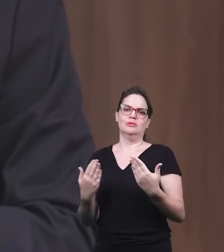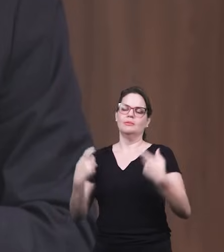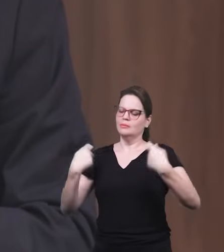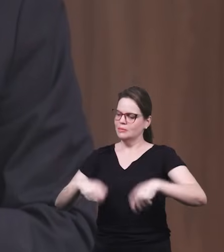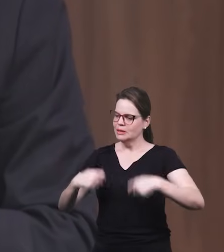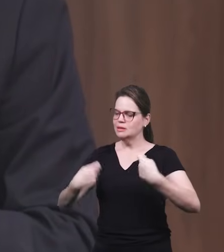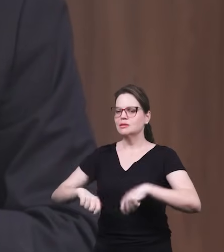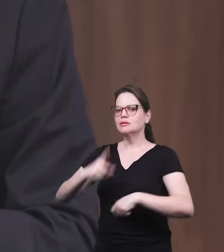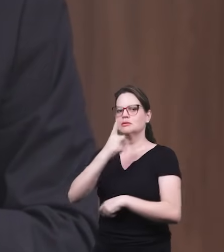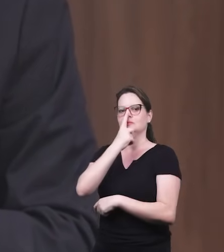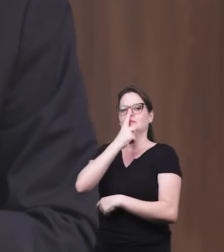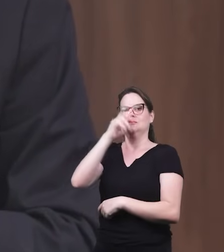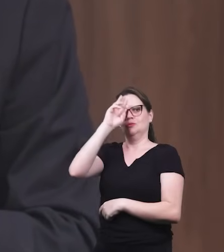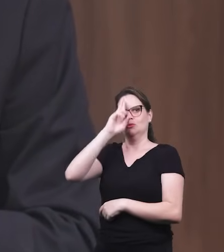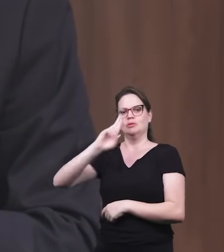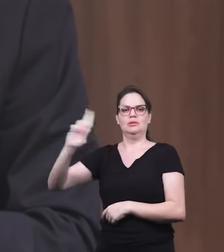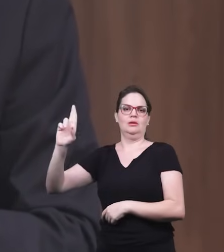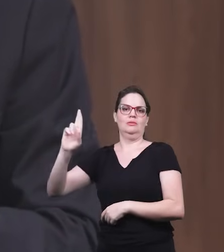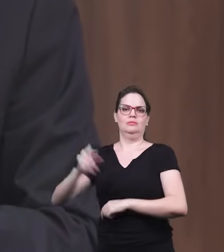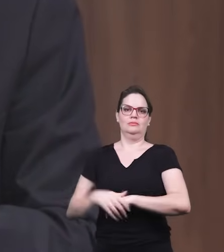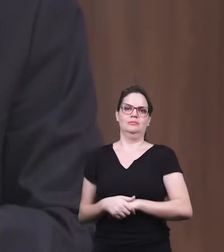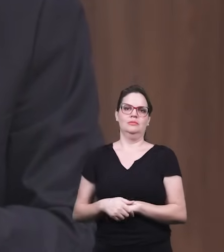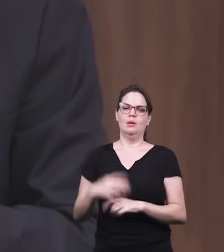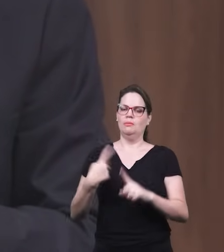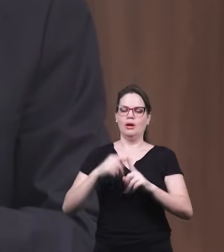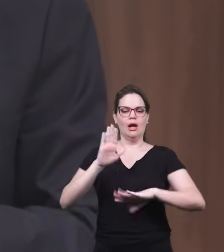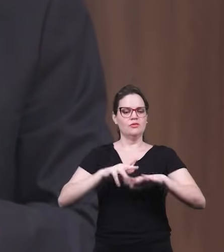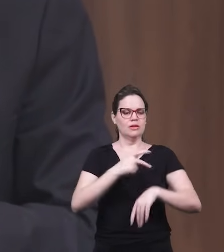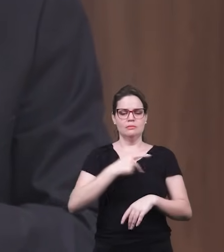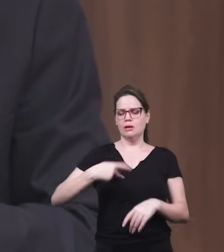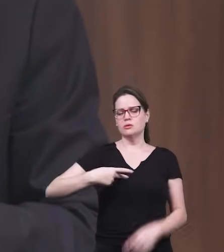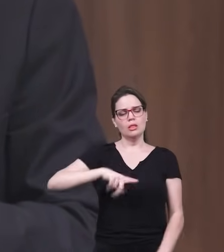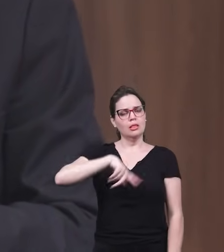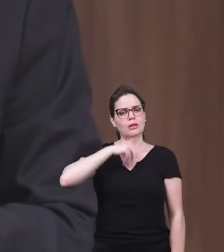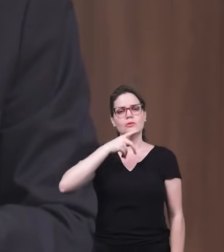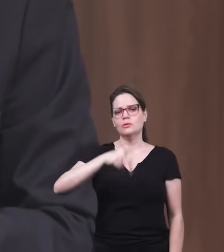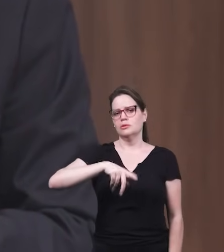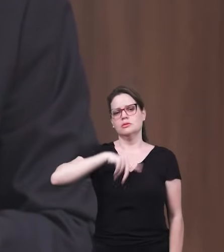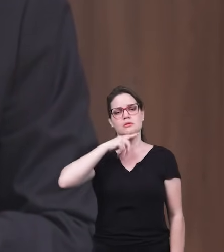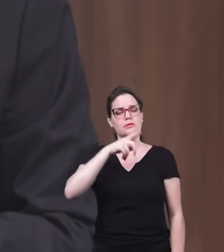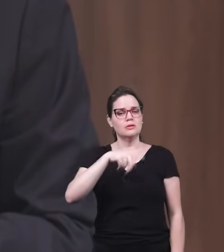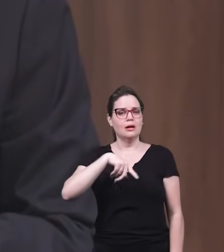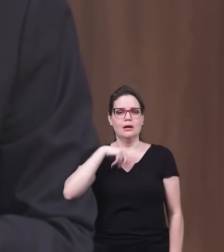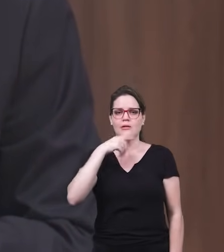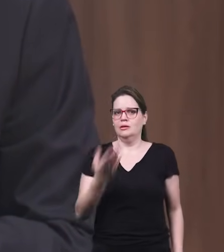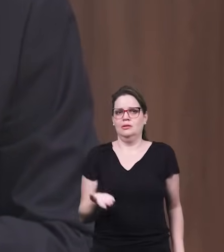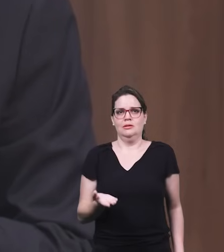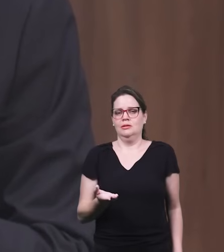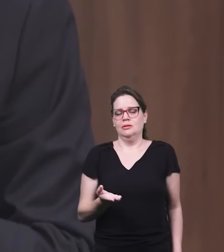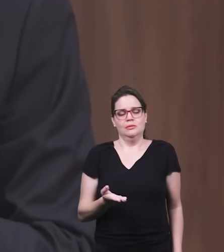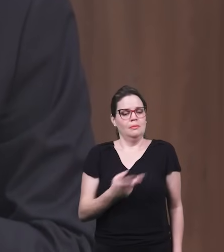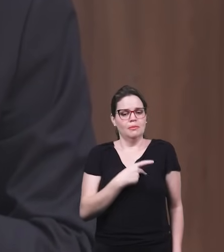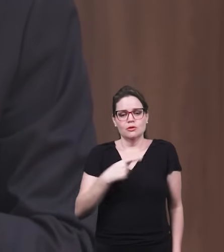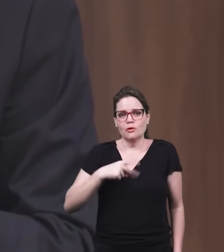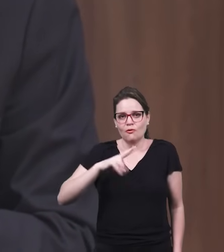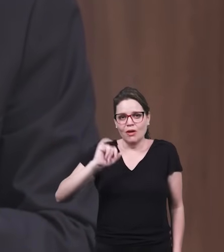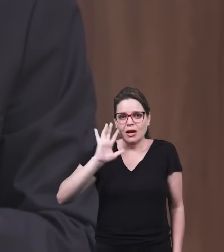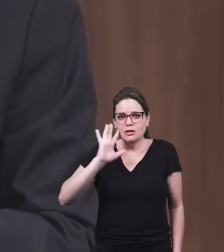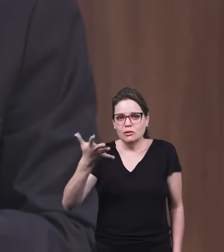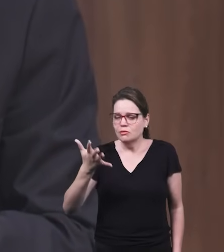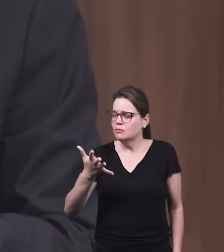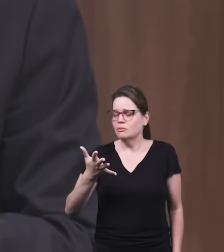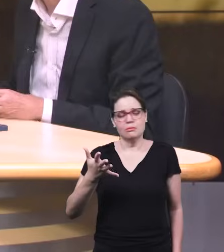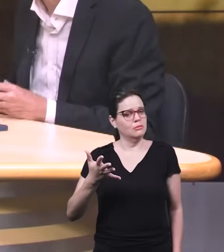desceu, passou e não resolveu. Há questões de nossos filhos que pastor nenhum vai resolver, que